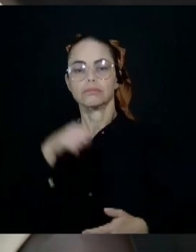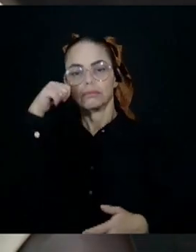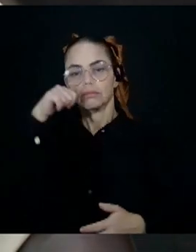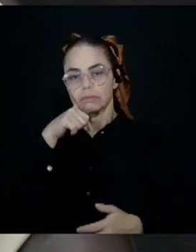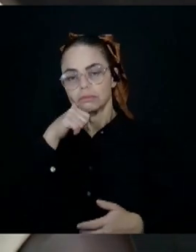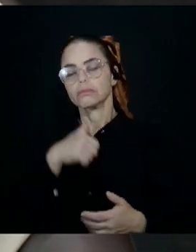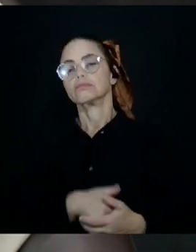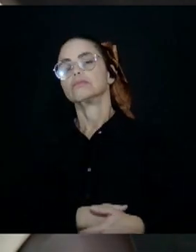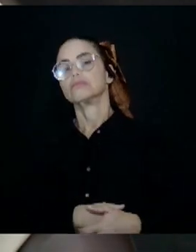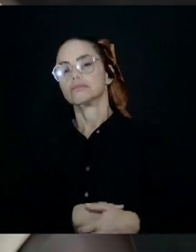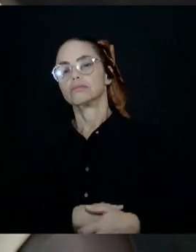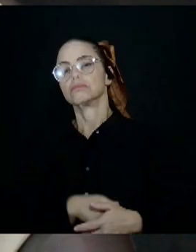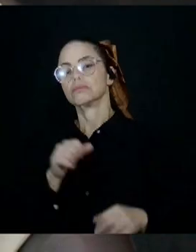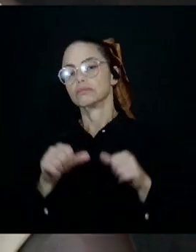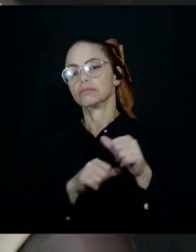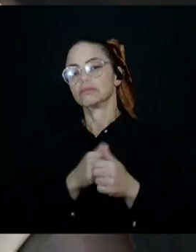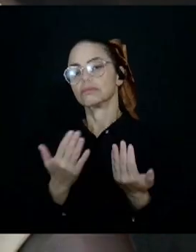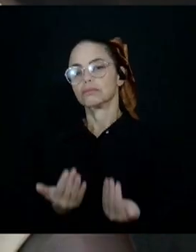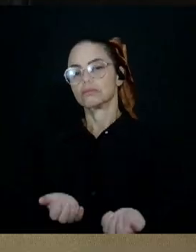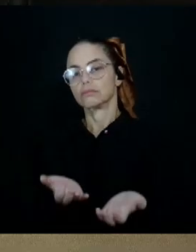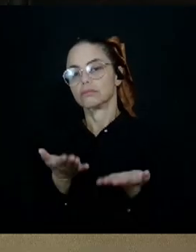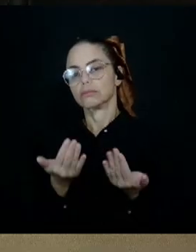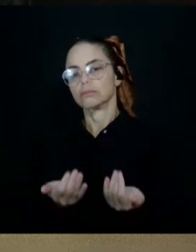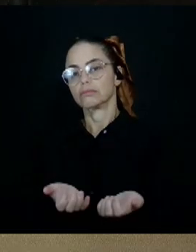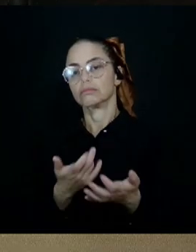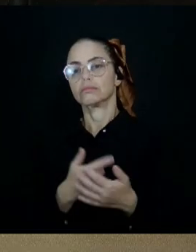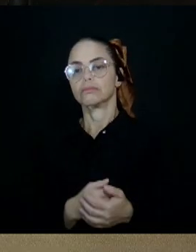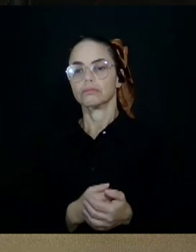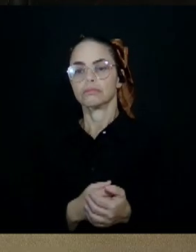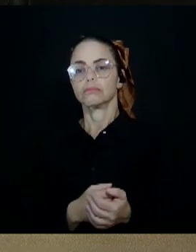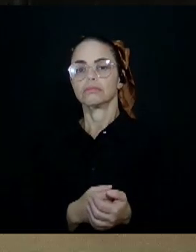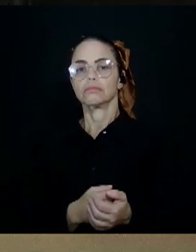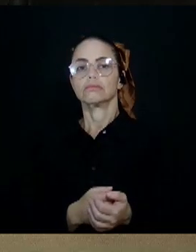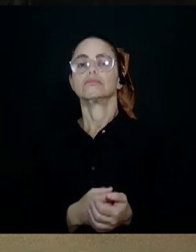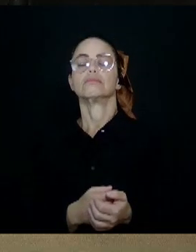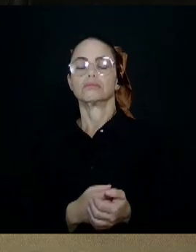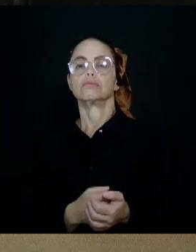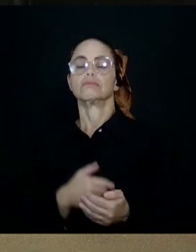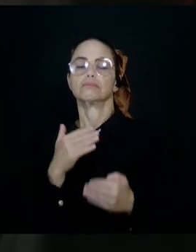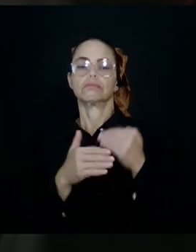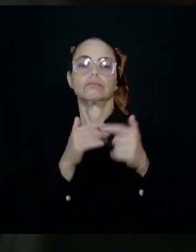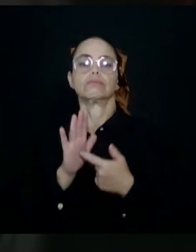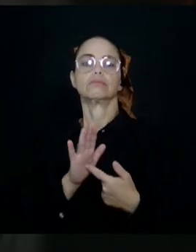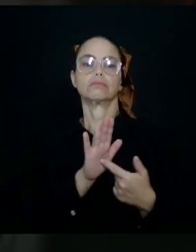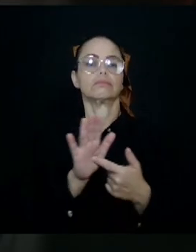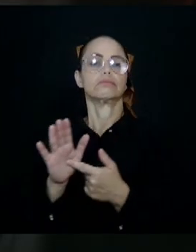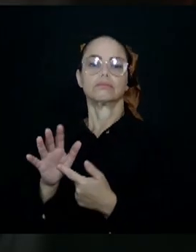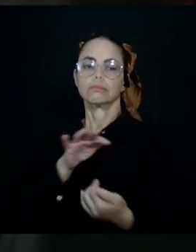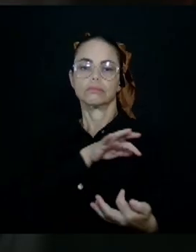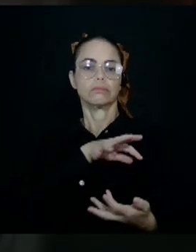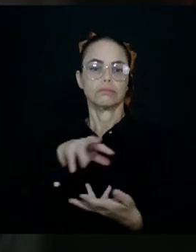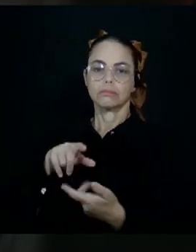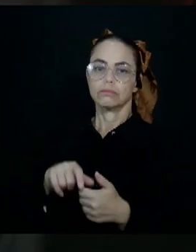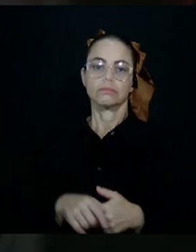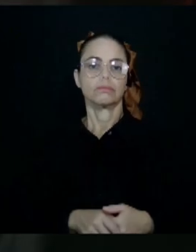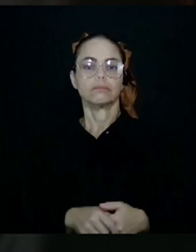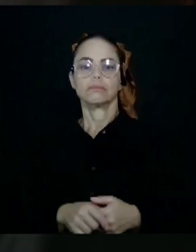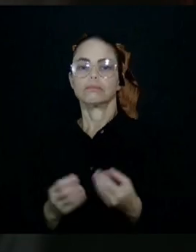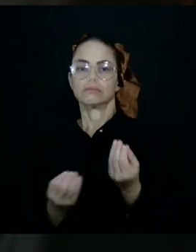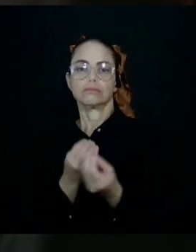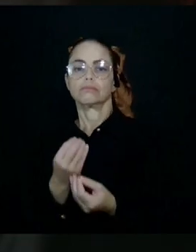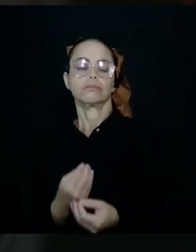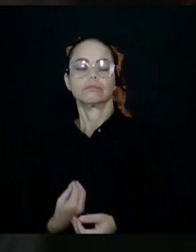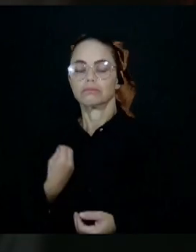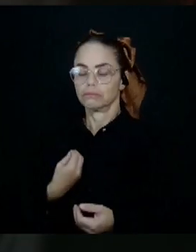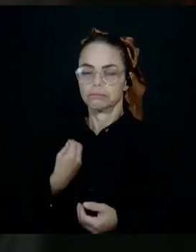torna mais leve. Exatamente, né, já é um passo para a gente demonstrar para o mundo como devem ser as coisas, né,